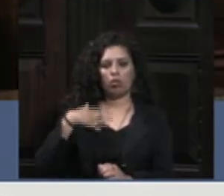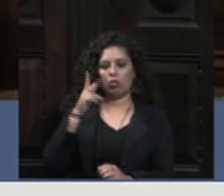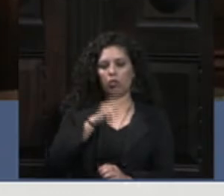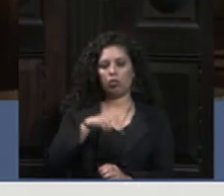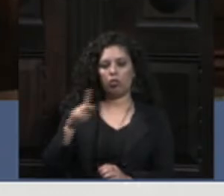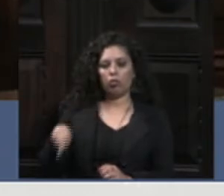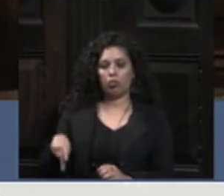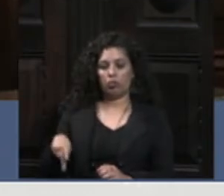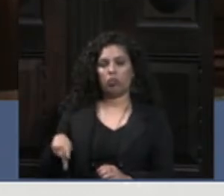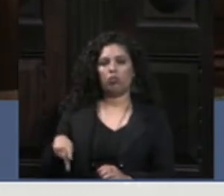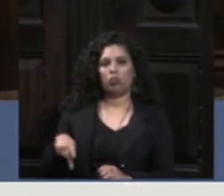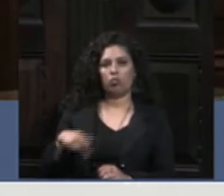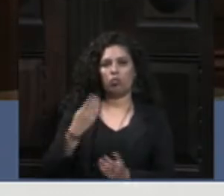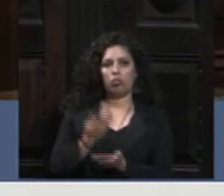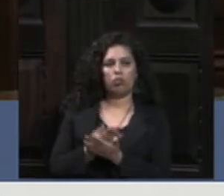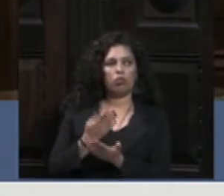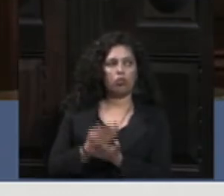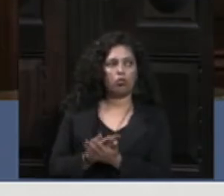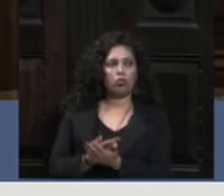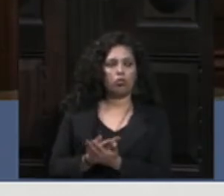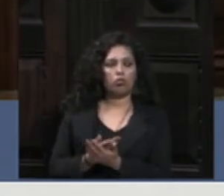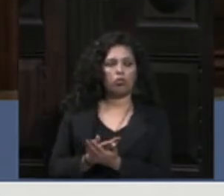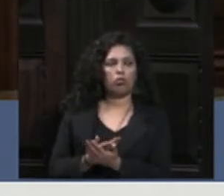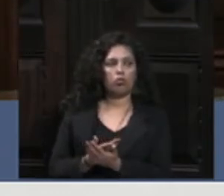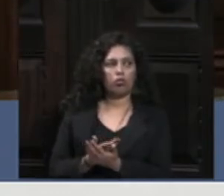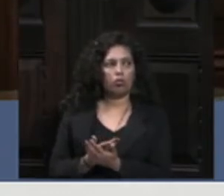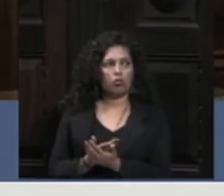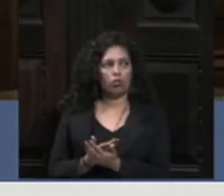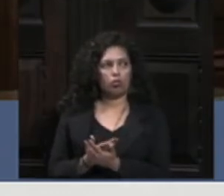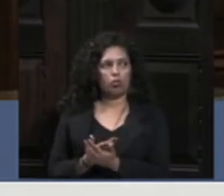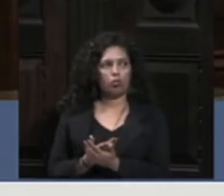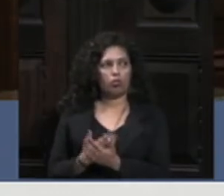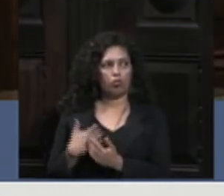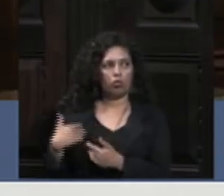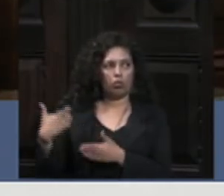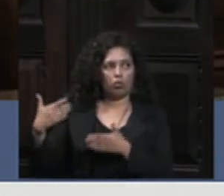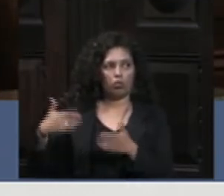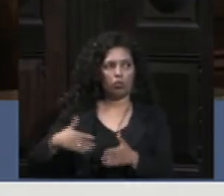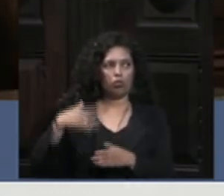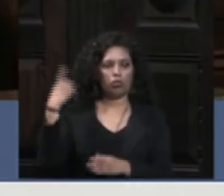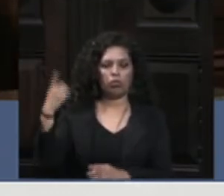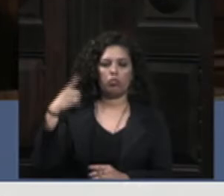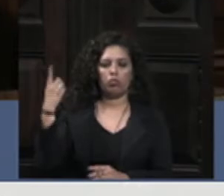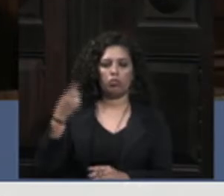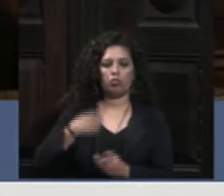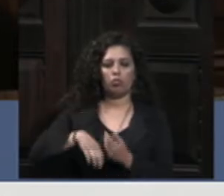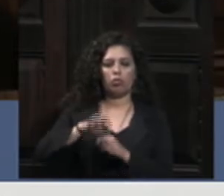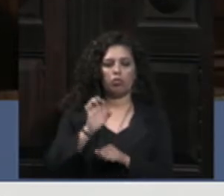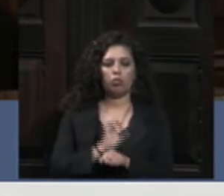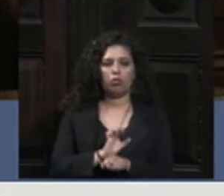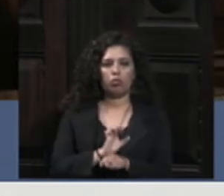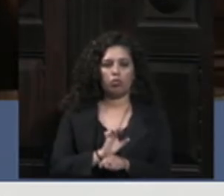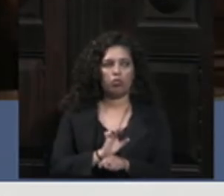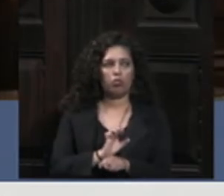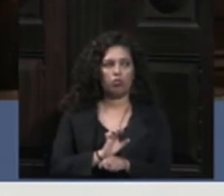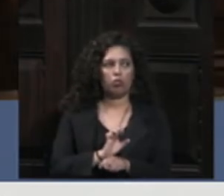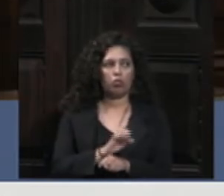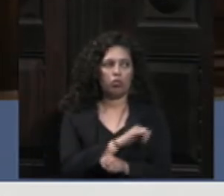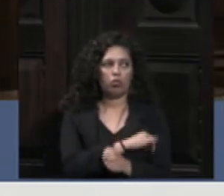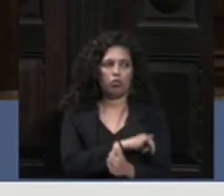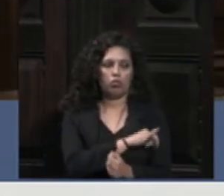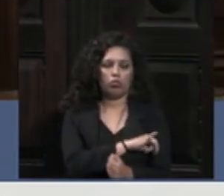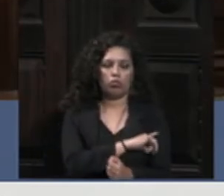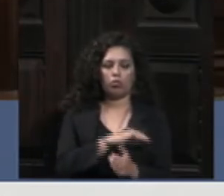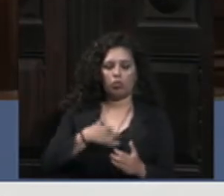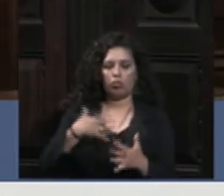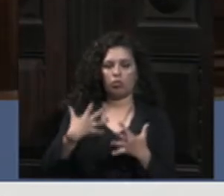uma escola técnica vinculada à Fiocruz. Quando eu assumi o mandato de deputado estadual, eu me coloquei o